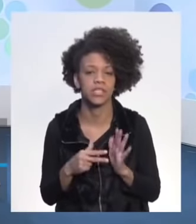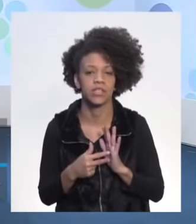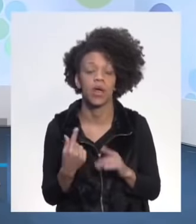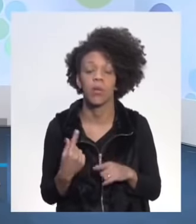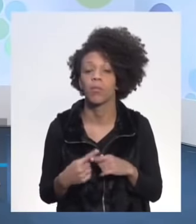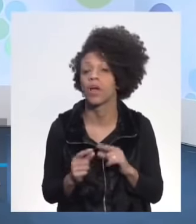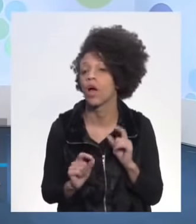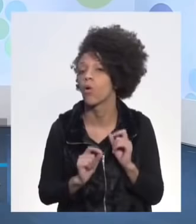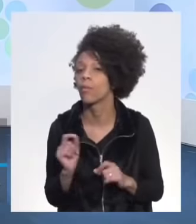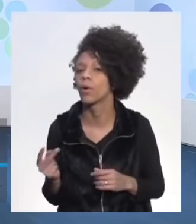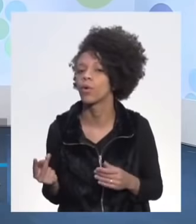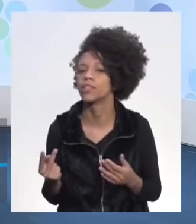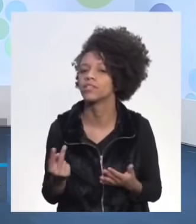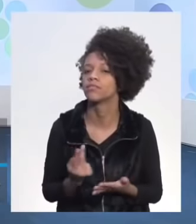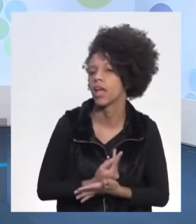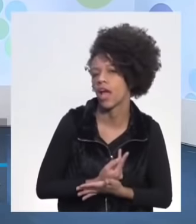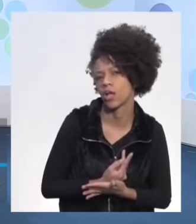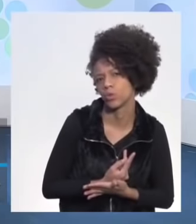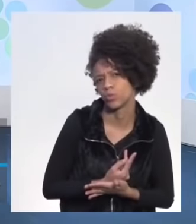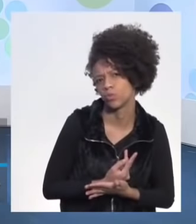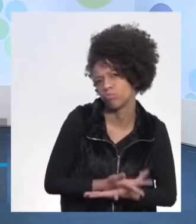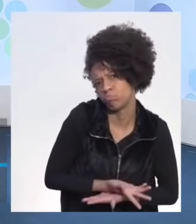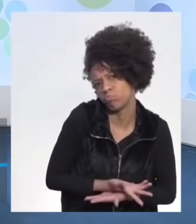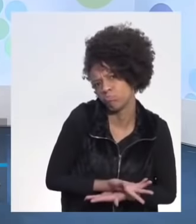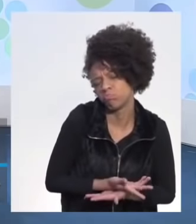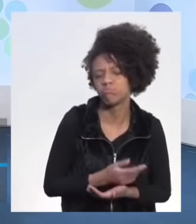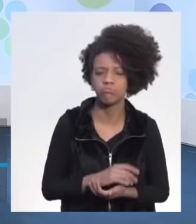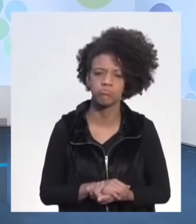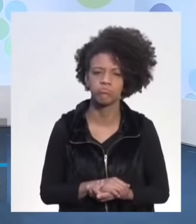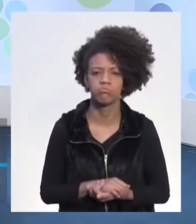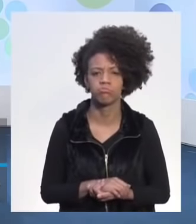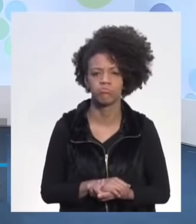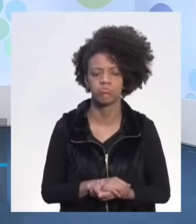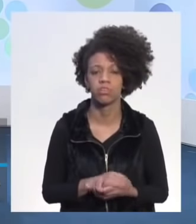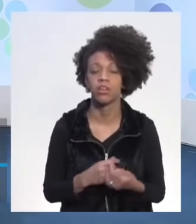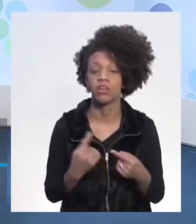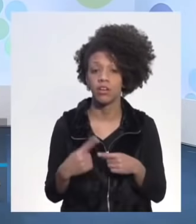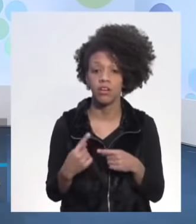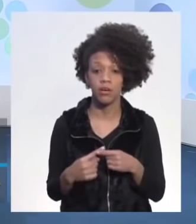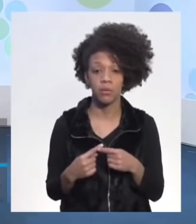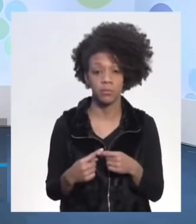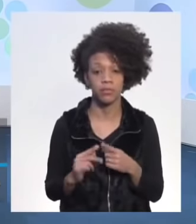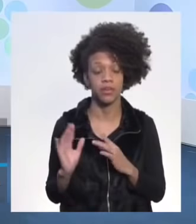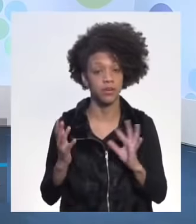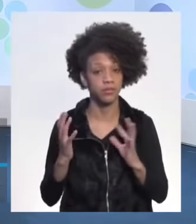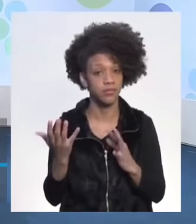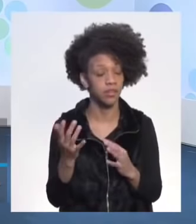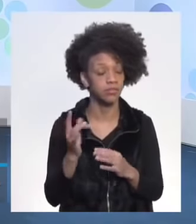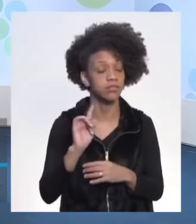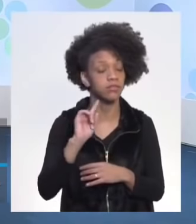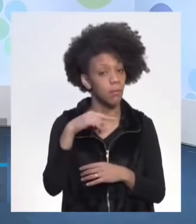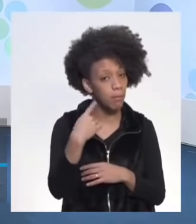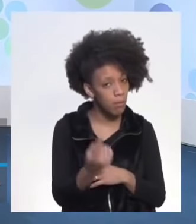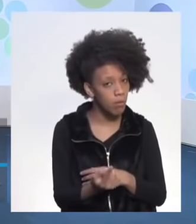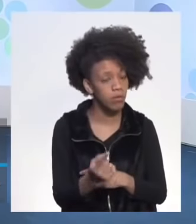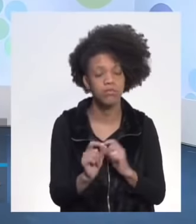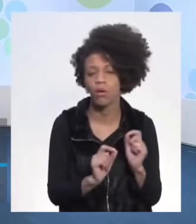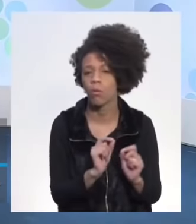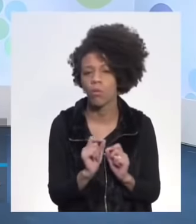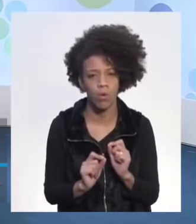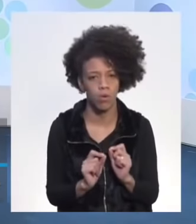alguma coisa deu errado, aconteceu errado, né? De errado. Porque acontece algo depois, o Marcelo disse,